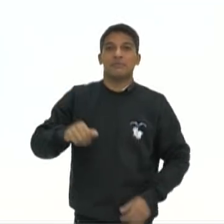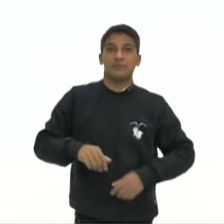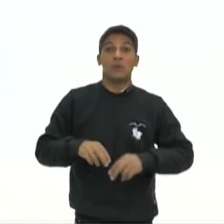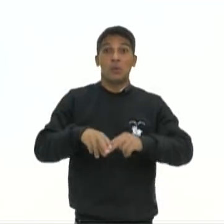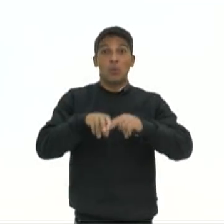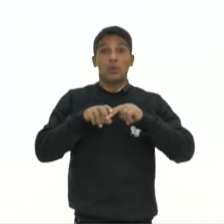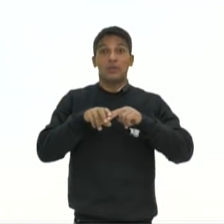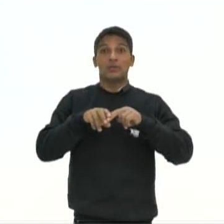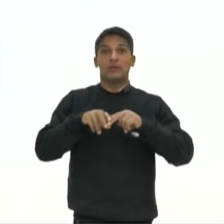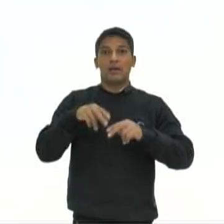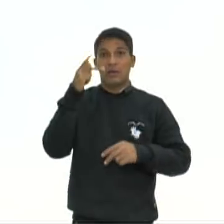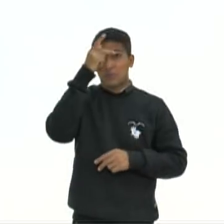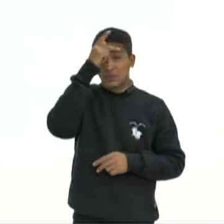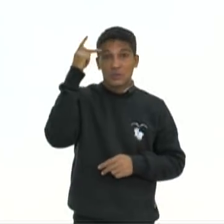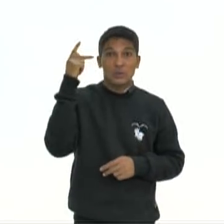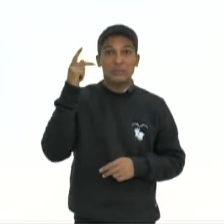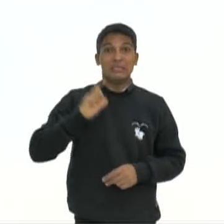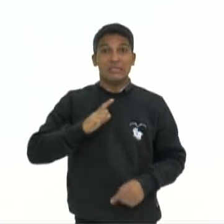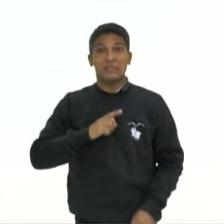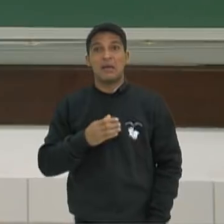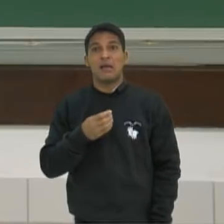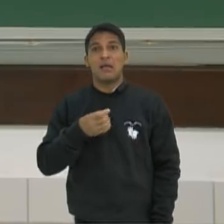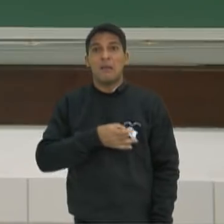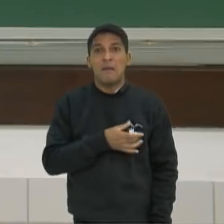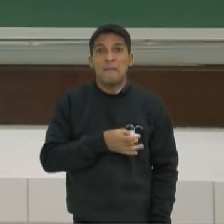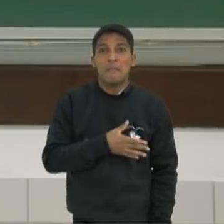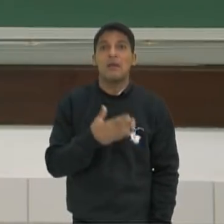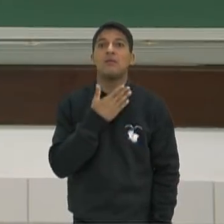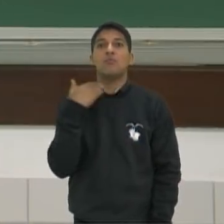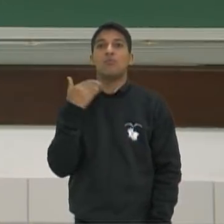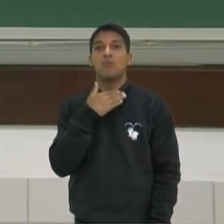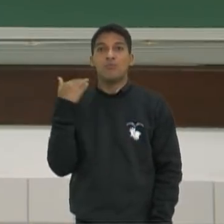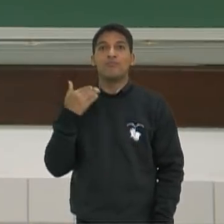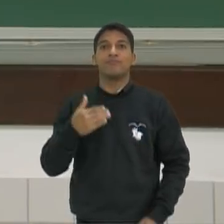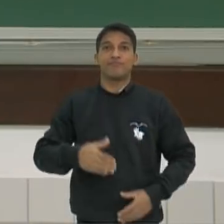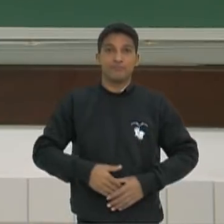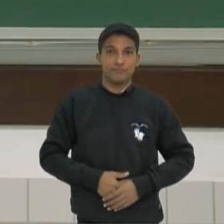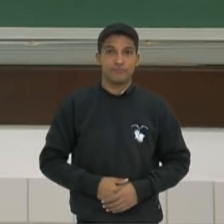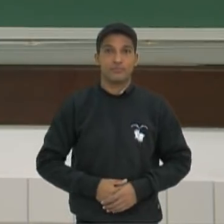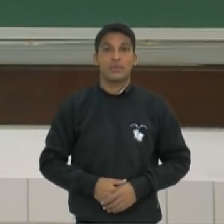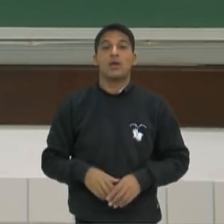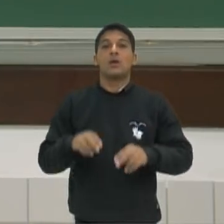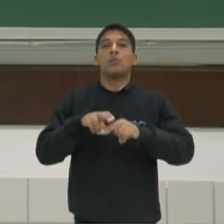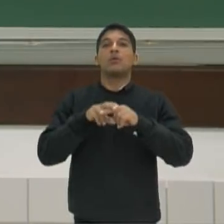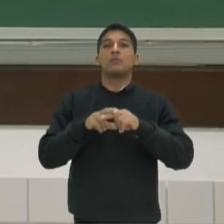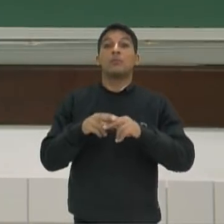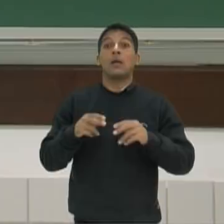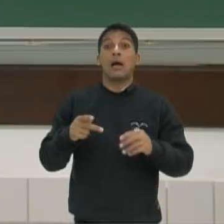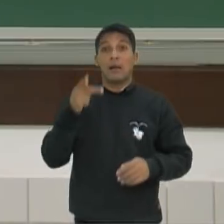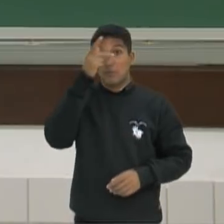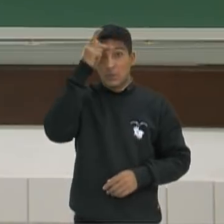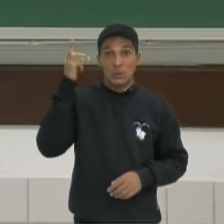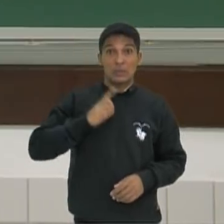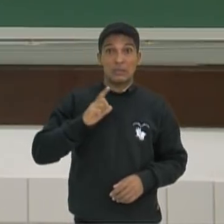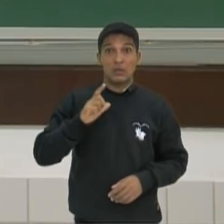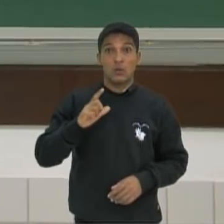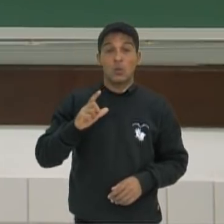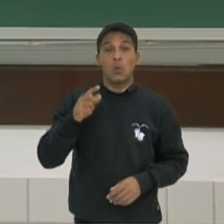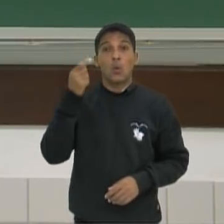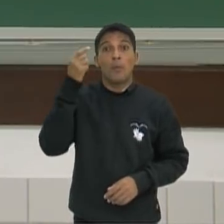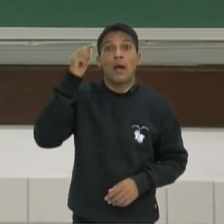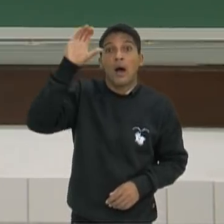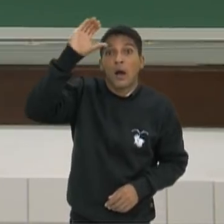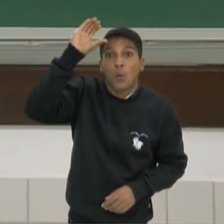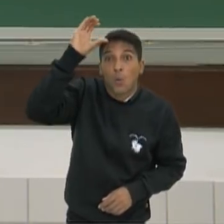de existência naquele momento. E agora nós vamos para nossas considerações gerais. O que nós estudamos, o que a